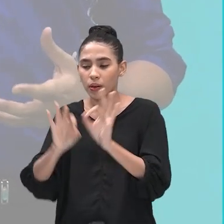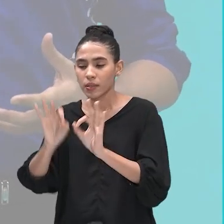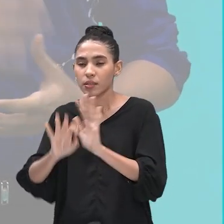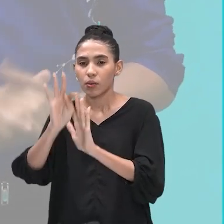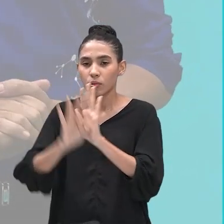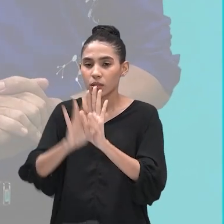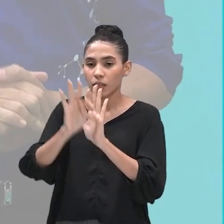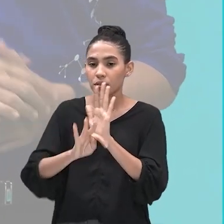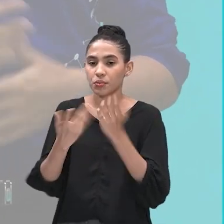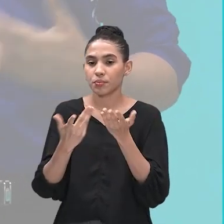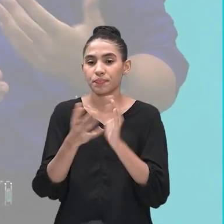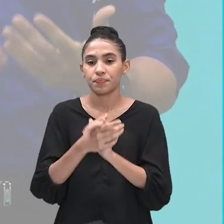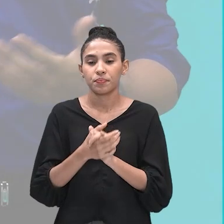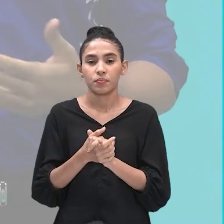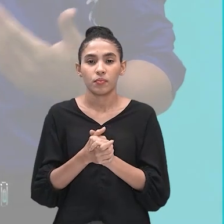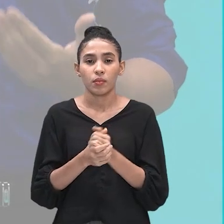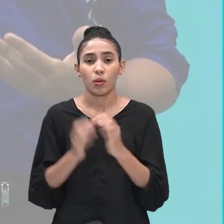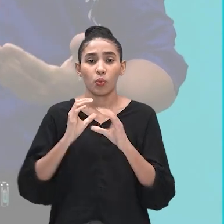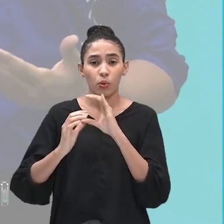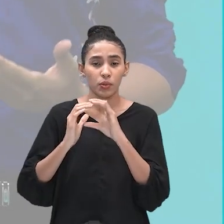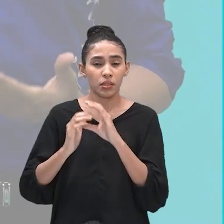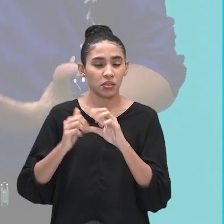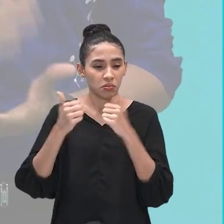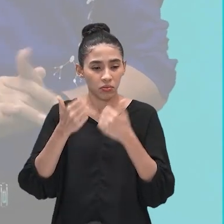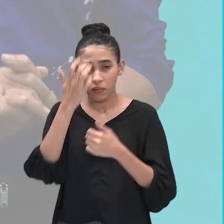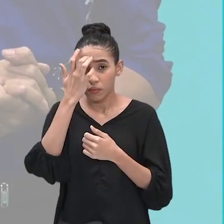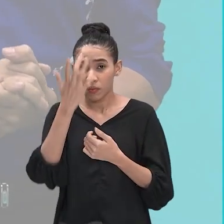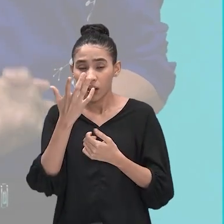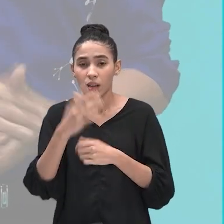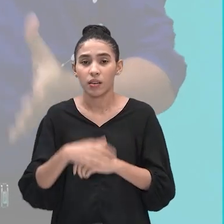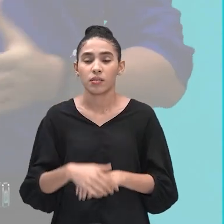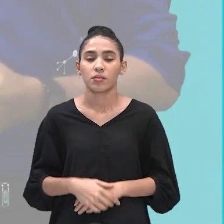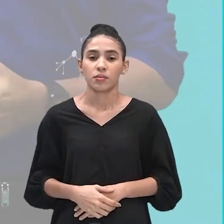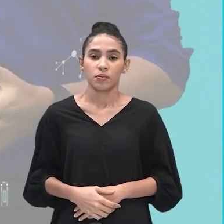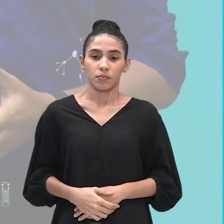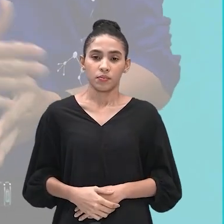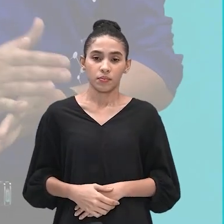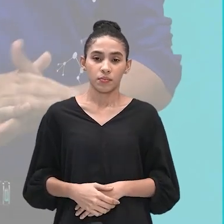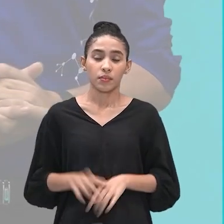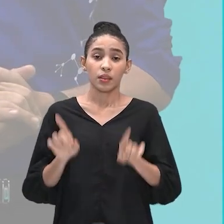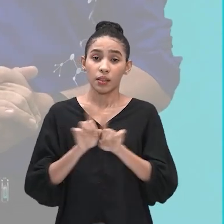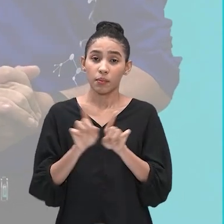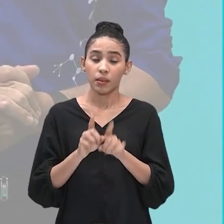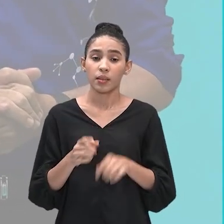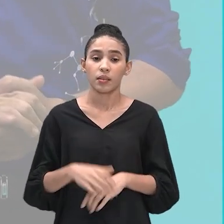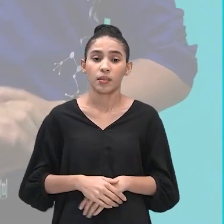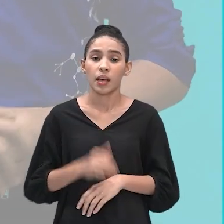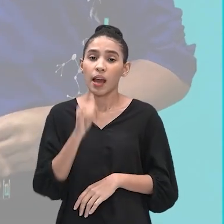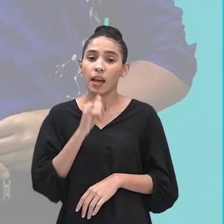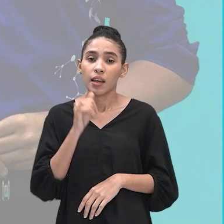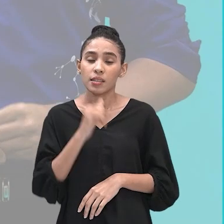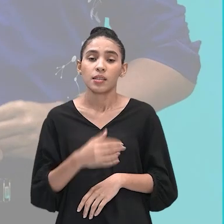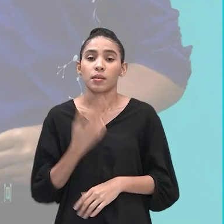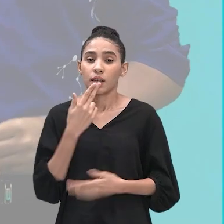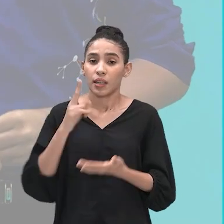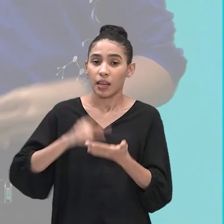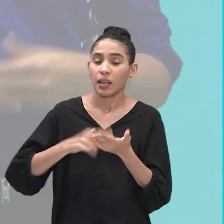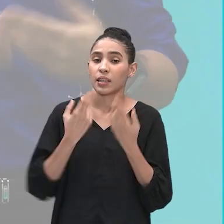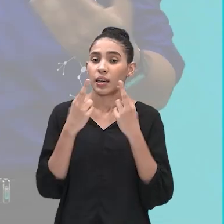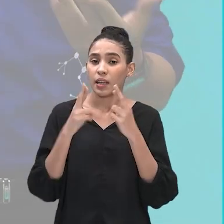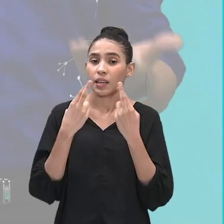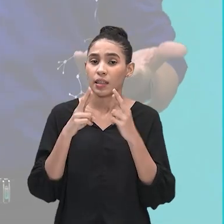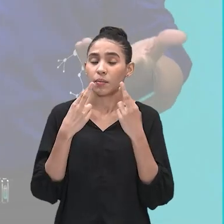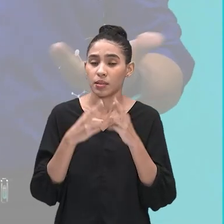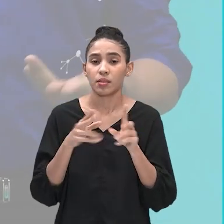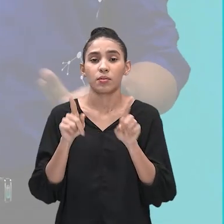para que a comunicação seja mais fácil junto à gestão escolar. E aí nós vimos então esse exemplo de uma carta de reclamação